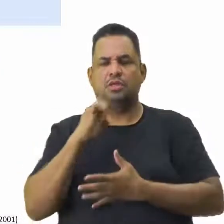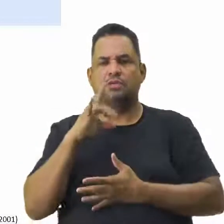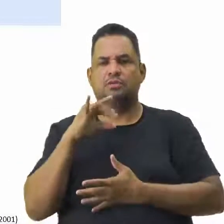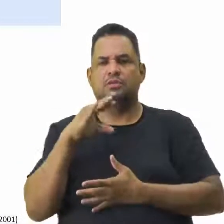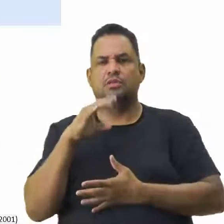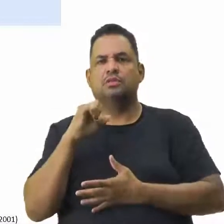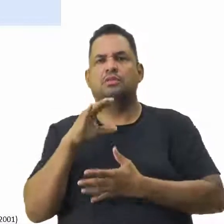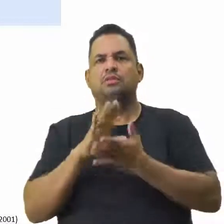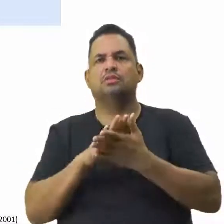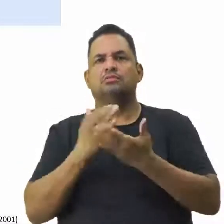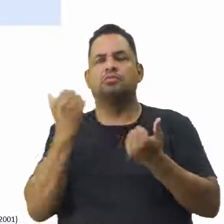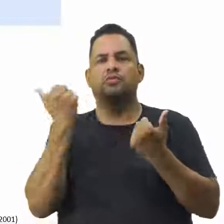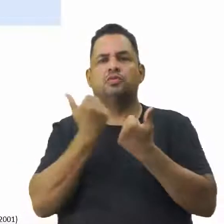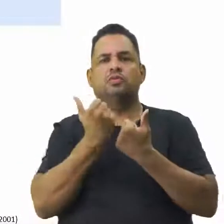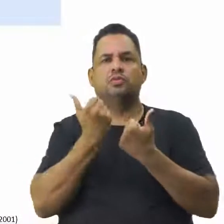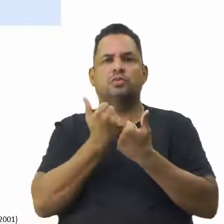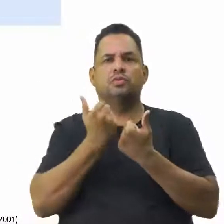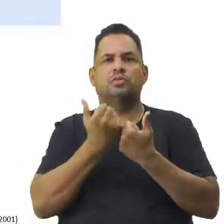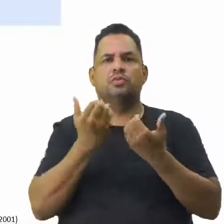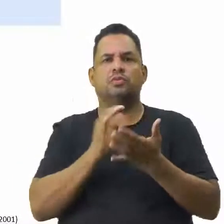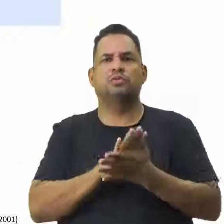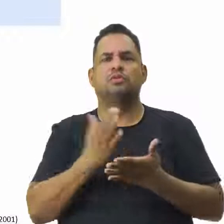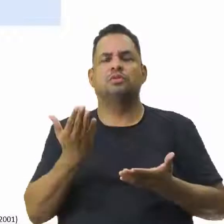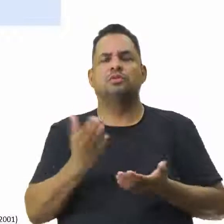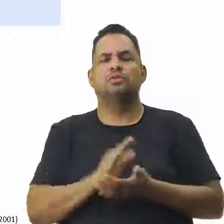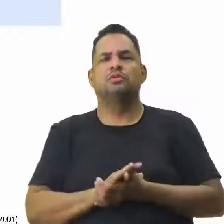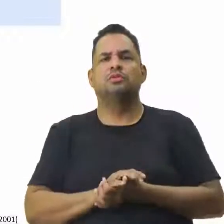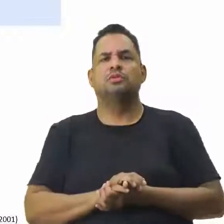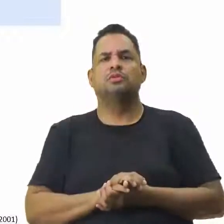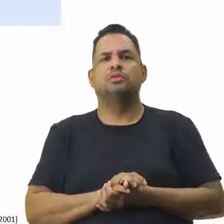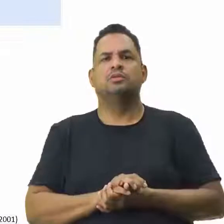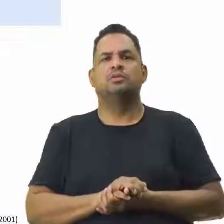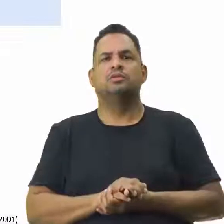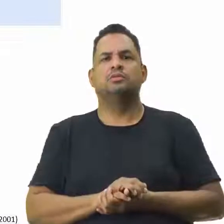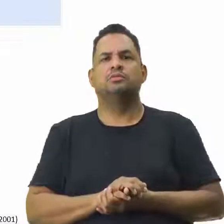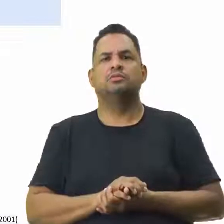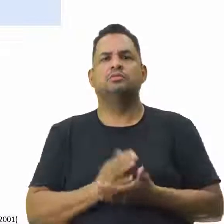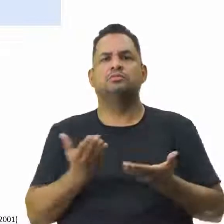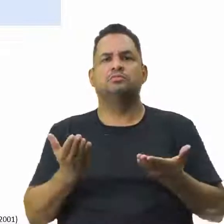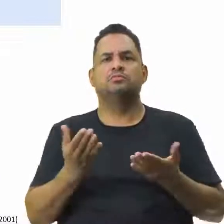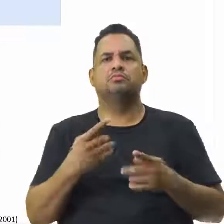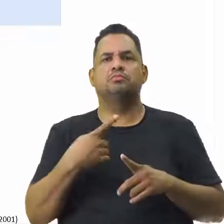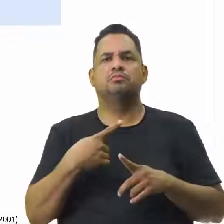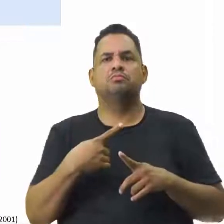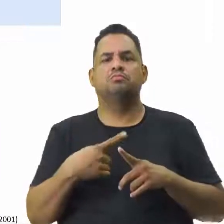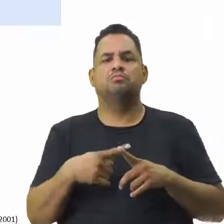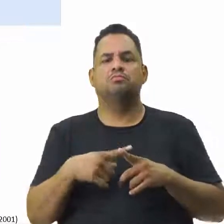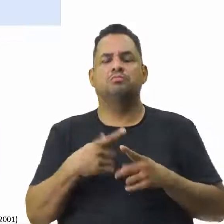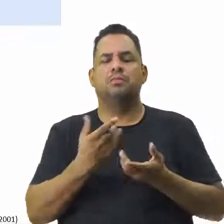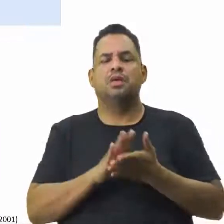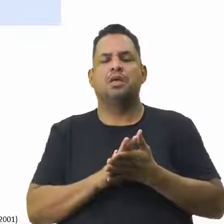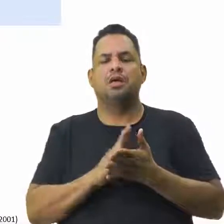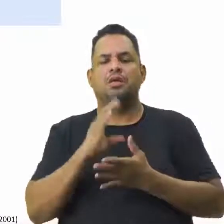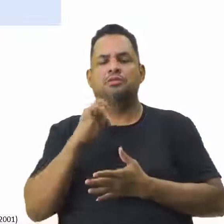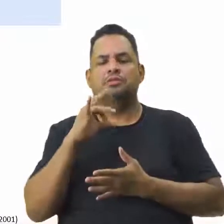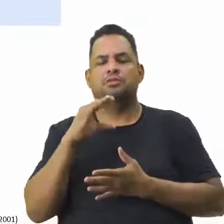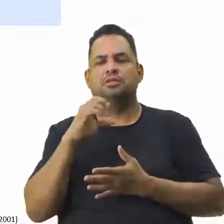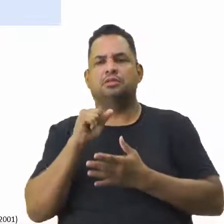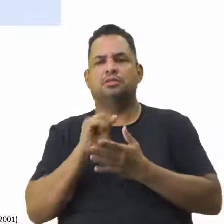a substituição da casterita garimpeira por a casterita industrial.